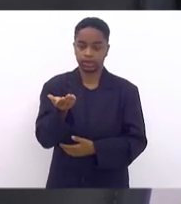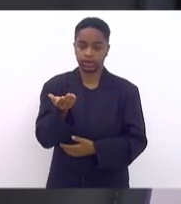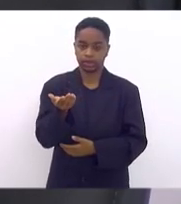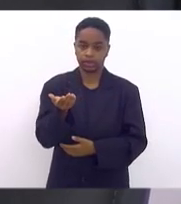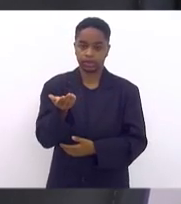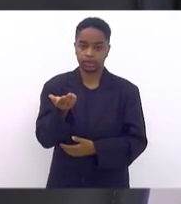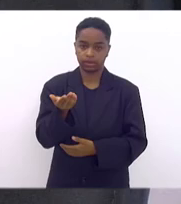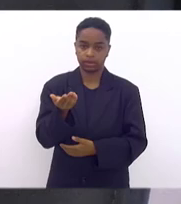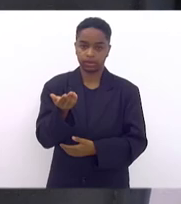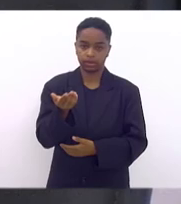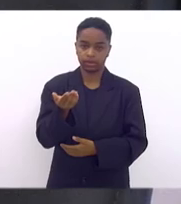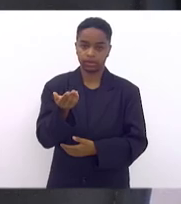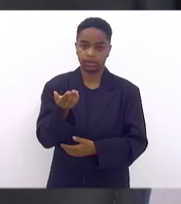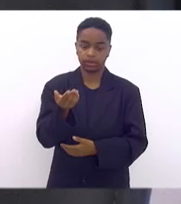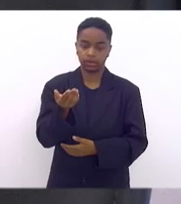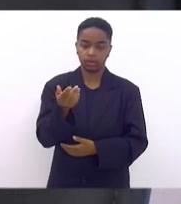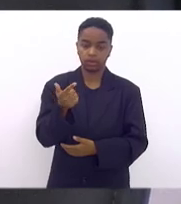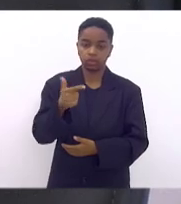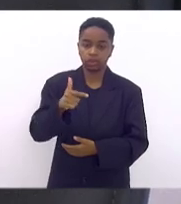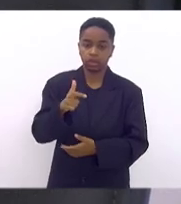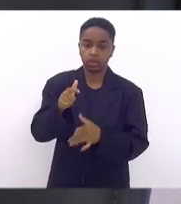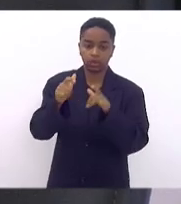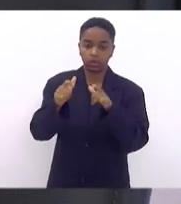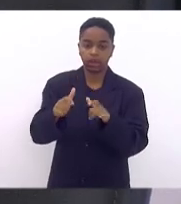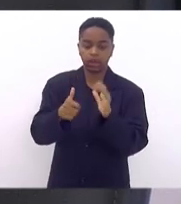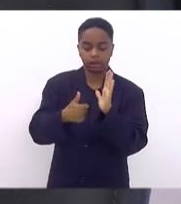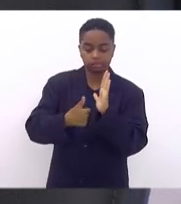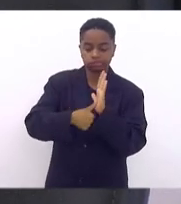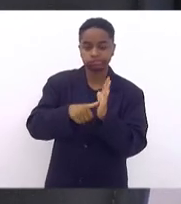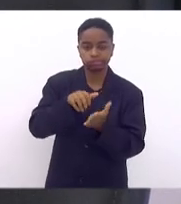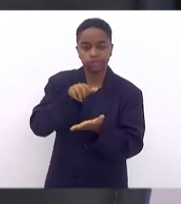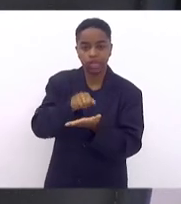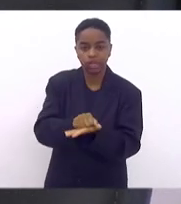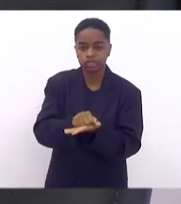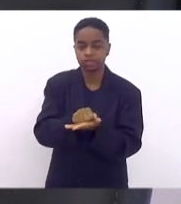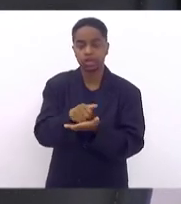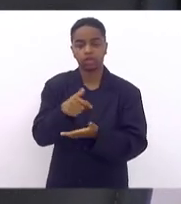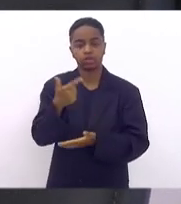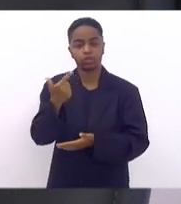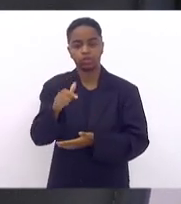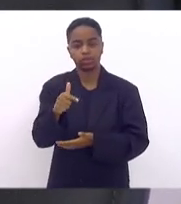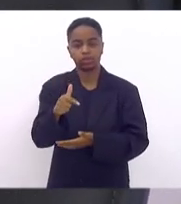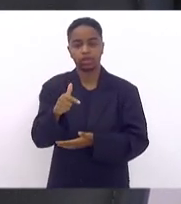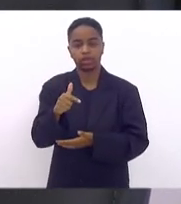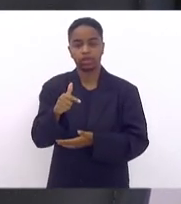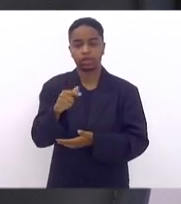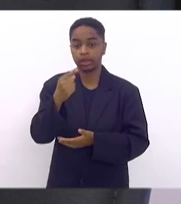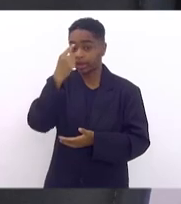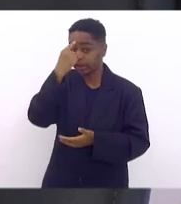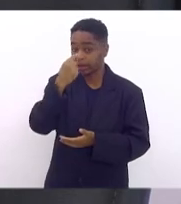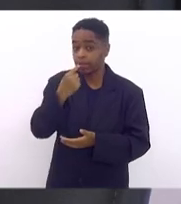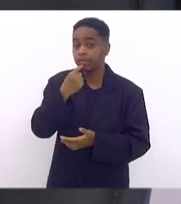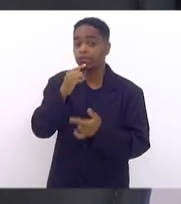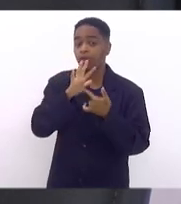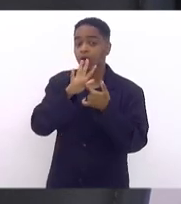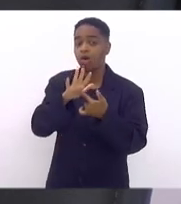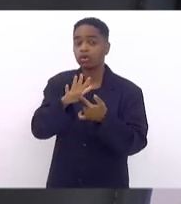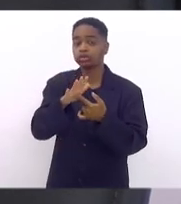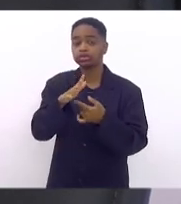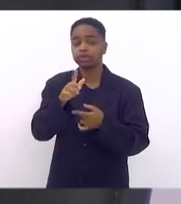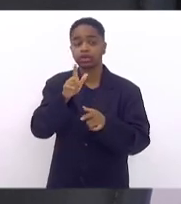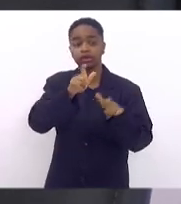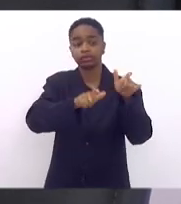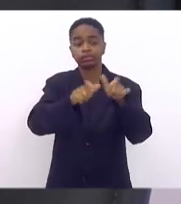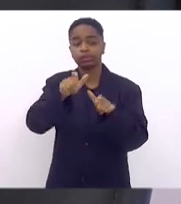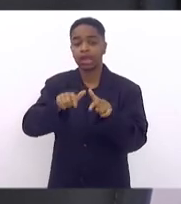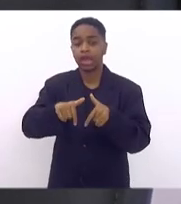um banco nacional de digitais, a gente não tem um banco nacional de perfilamento criminal, como você colocou,